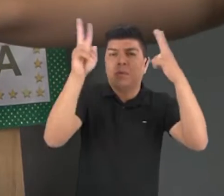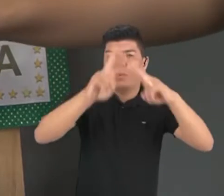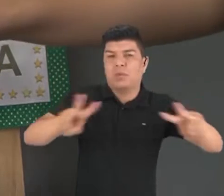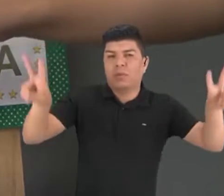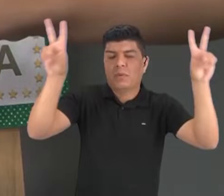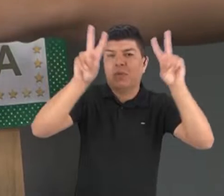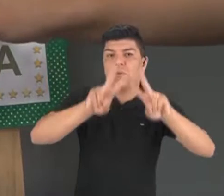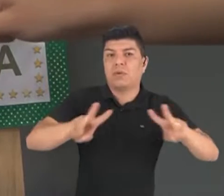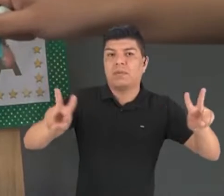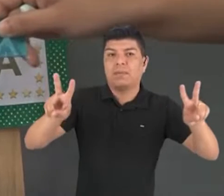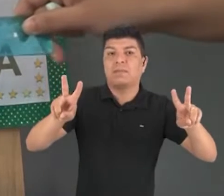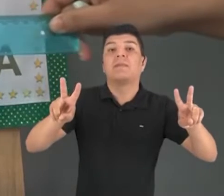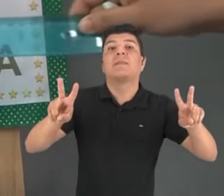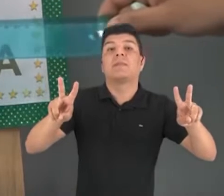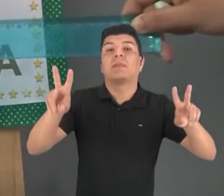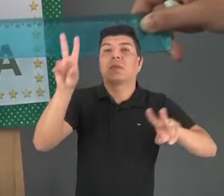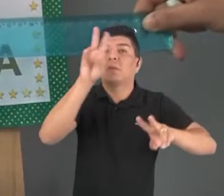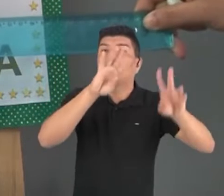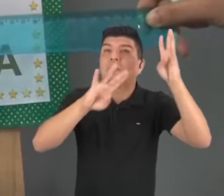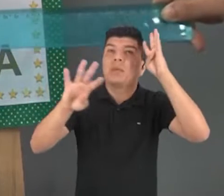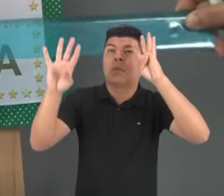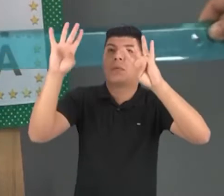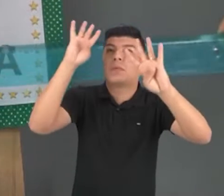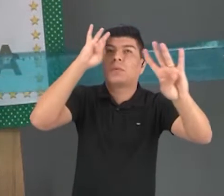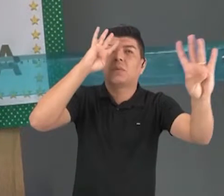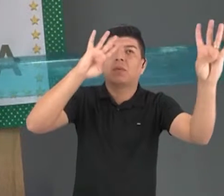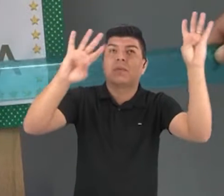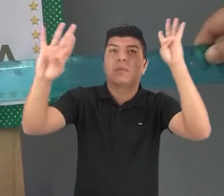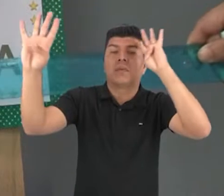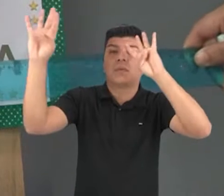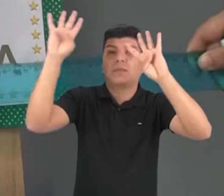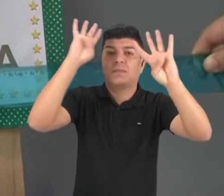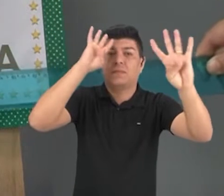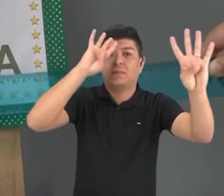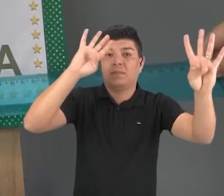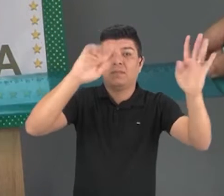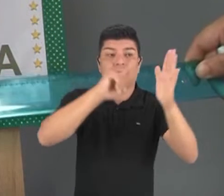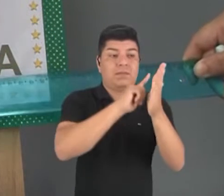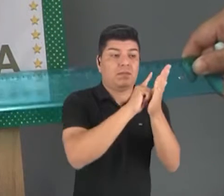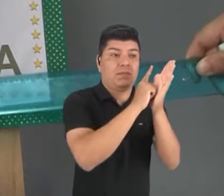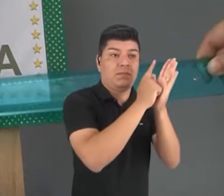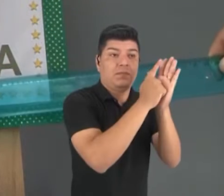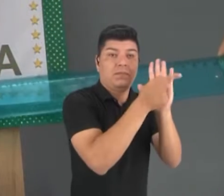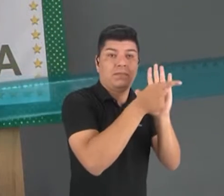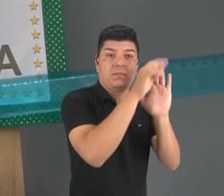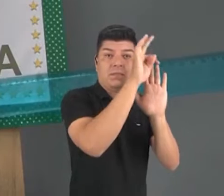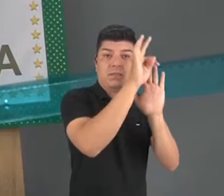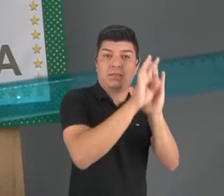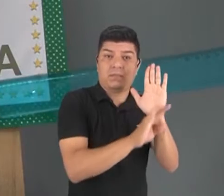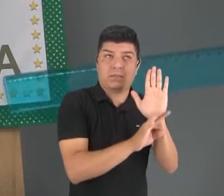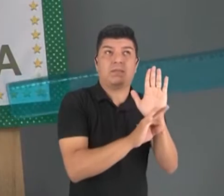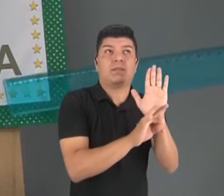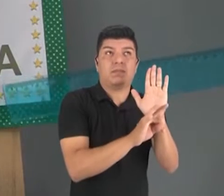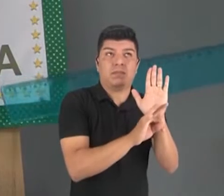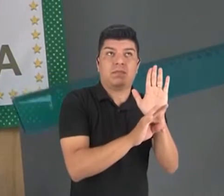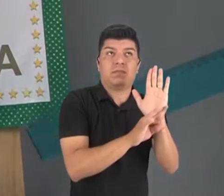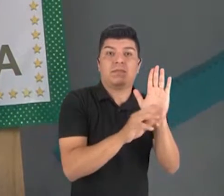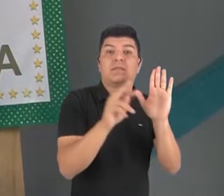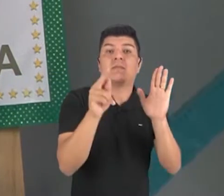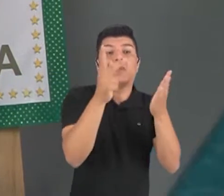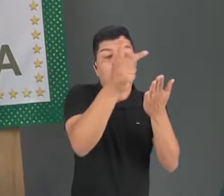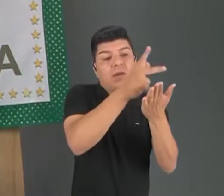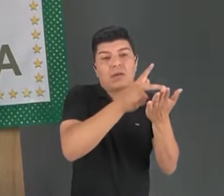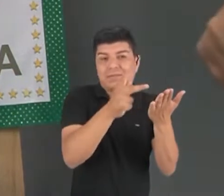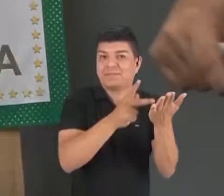voa na imaginação o gênero textual é um poema